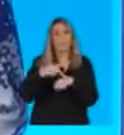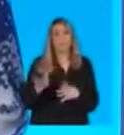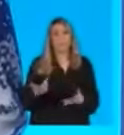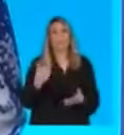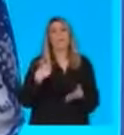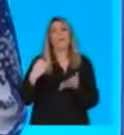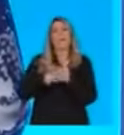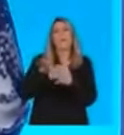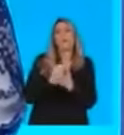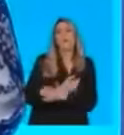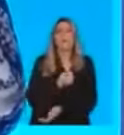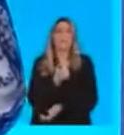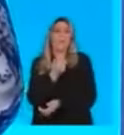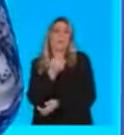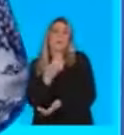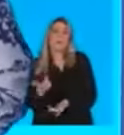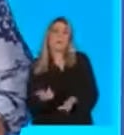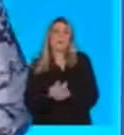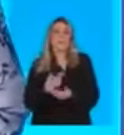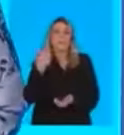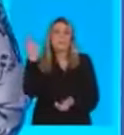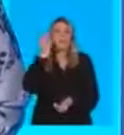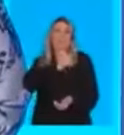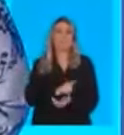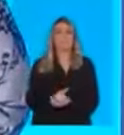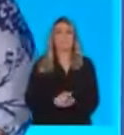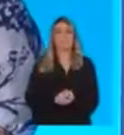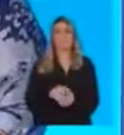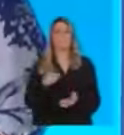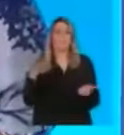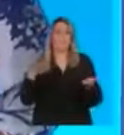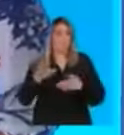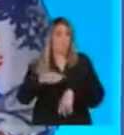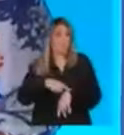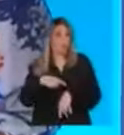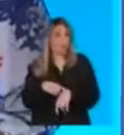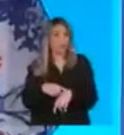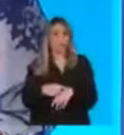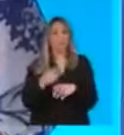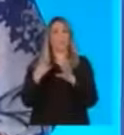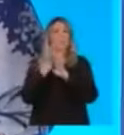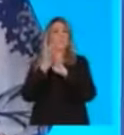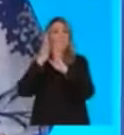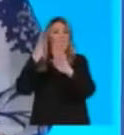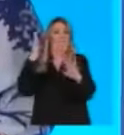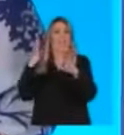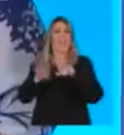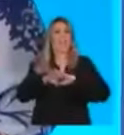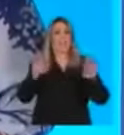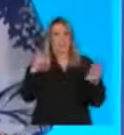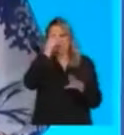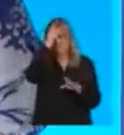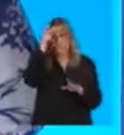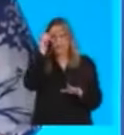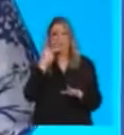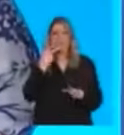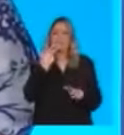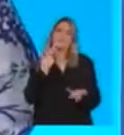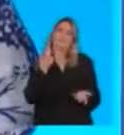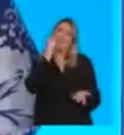muitas conquistas foram feitas e nesse momento e a prefeitura diz que as filas acabaram na verdade as filas